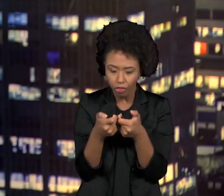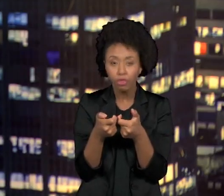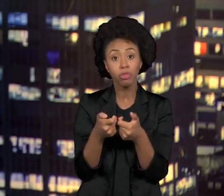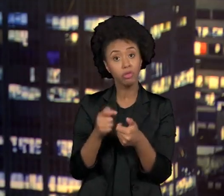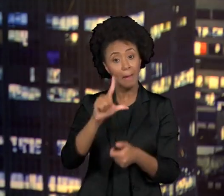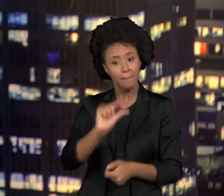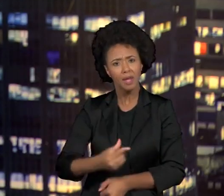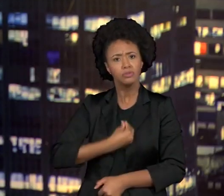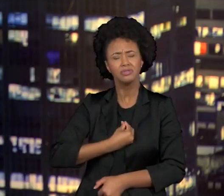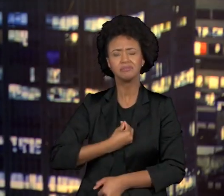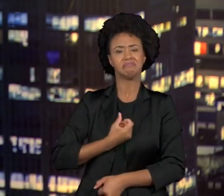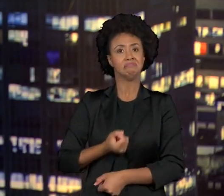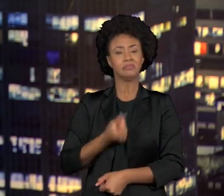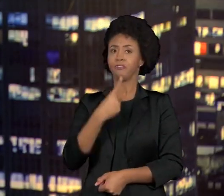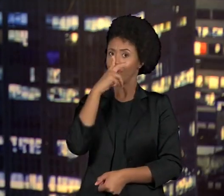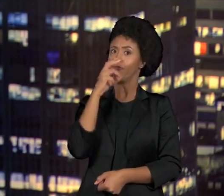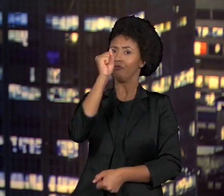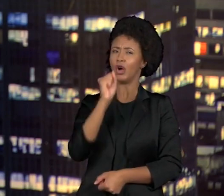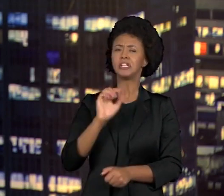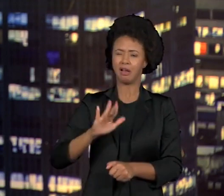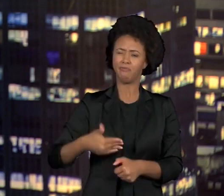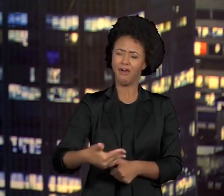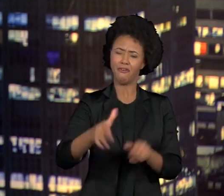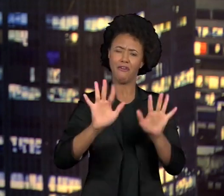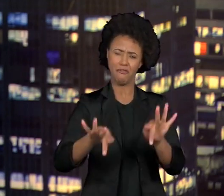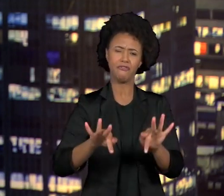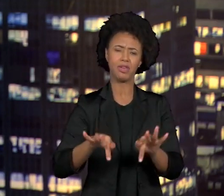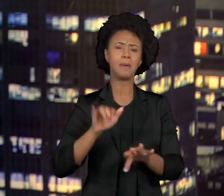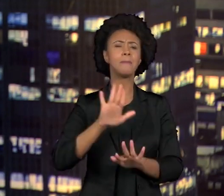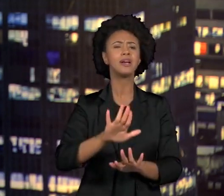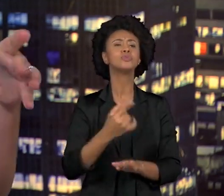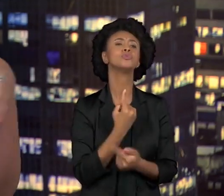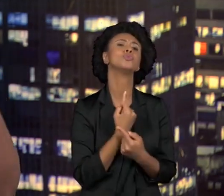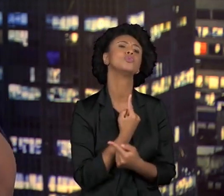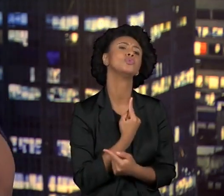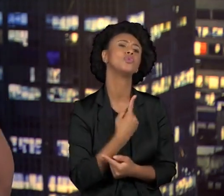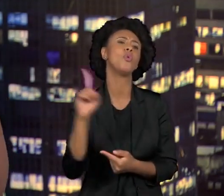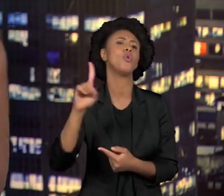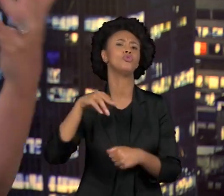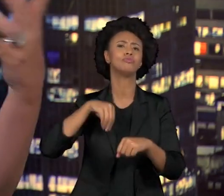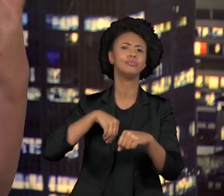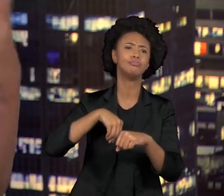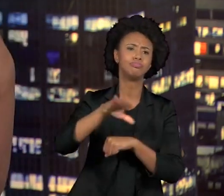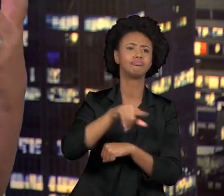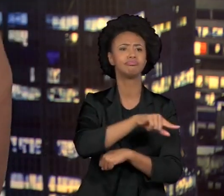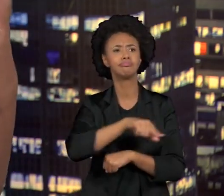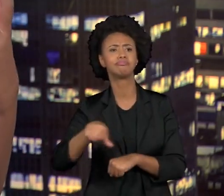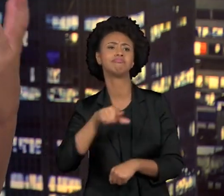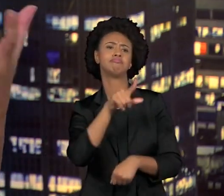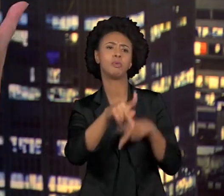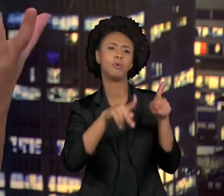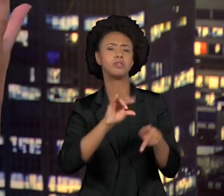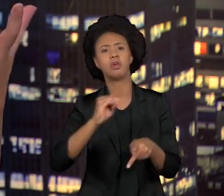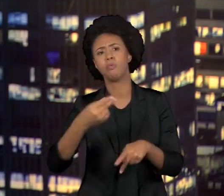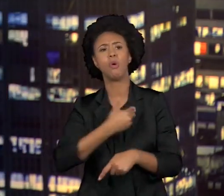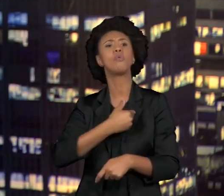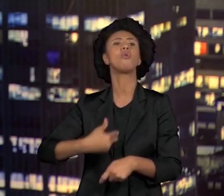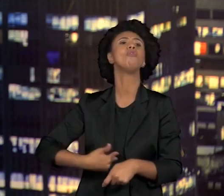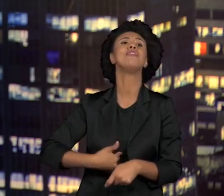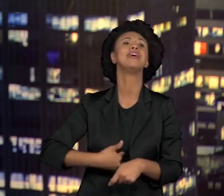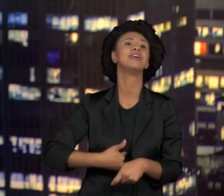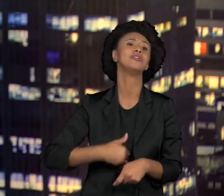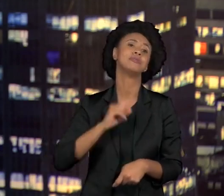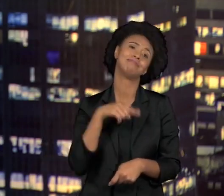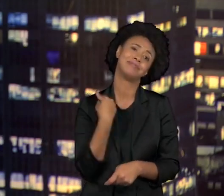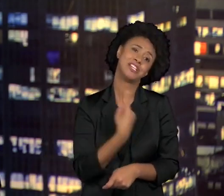Então, estamos chegando ao final aqui. Um último recado, seja para o cidadão ou para o poder público, para resgatarmos